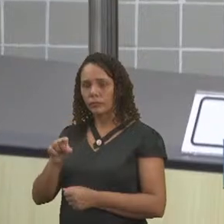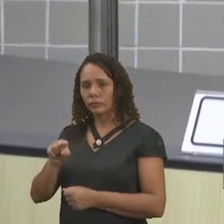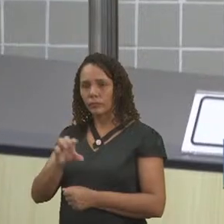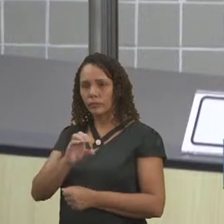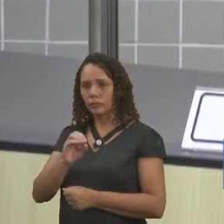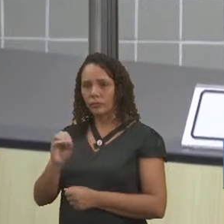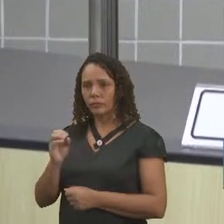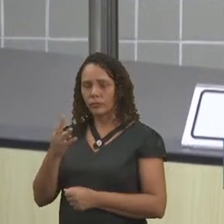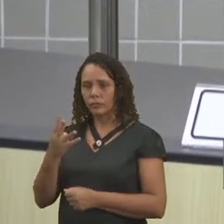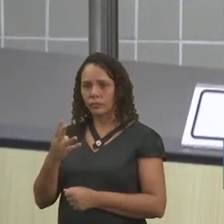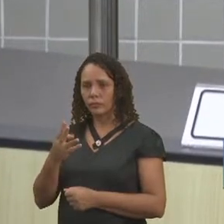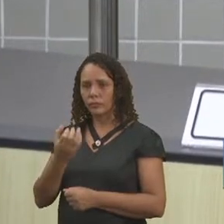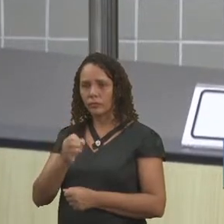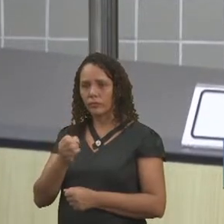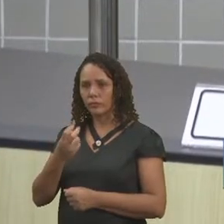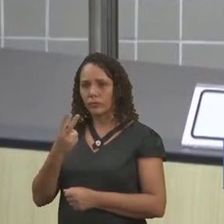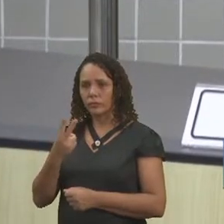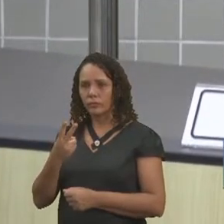249.004,